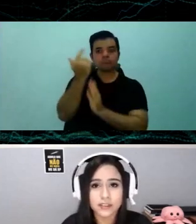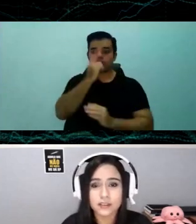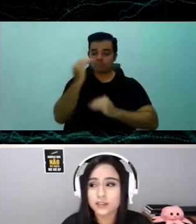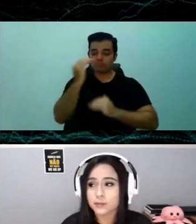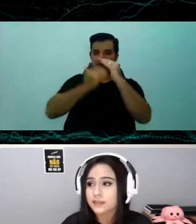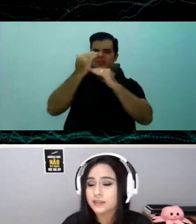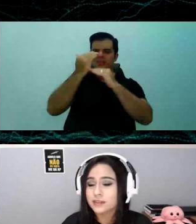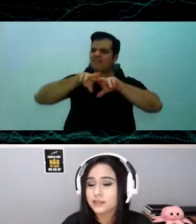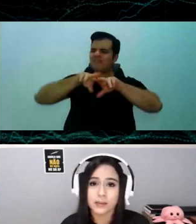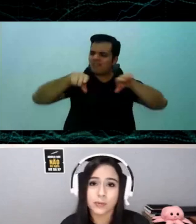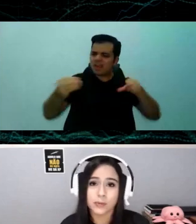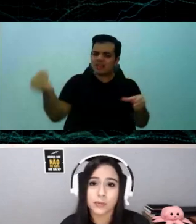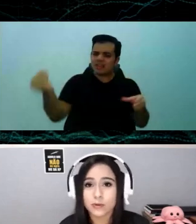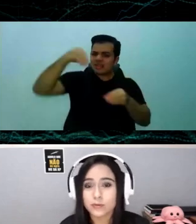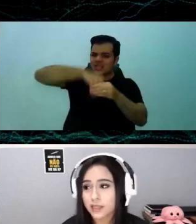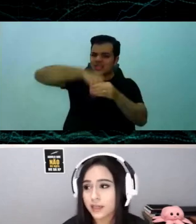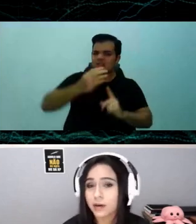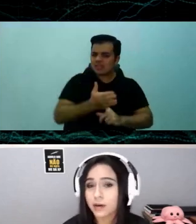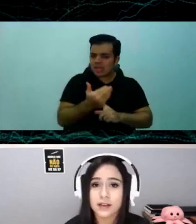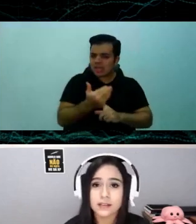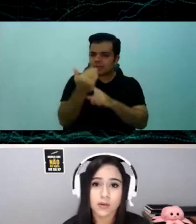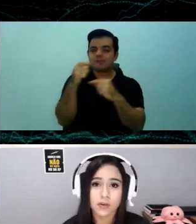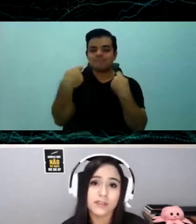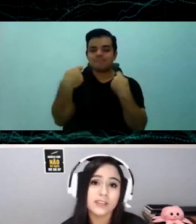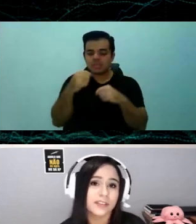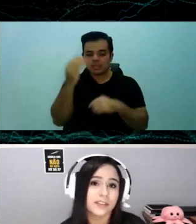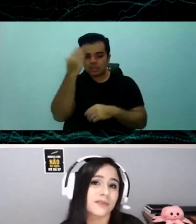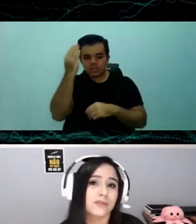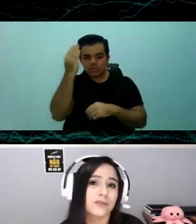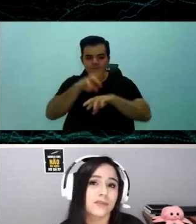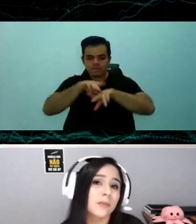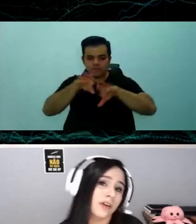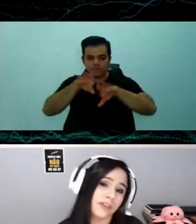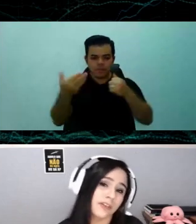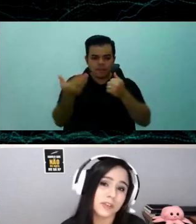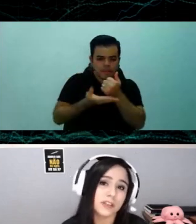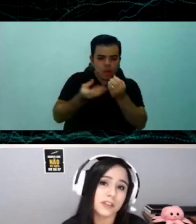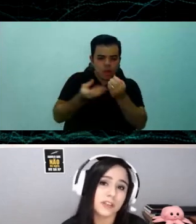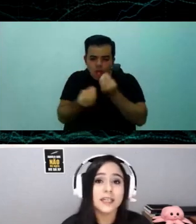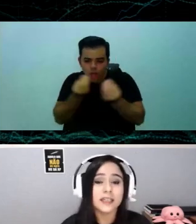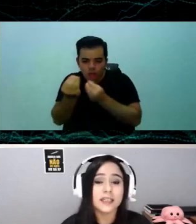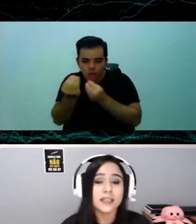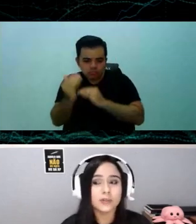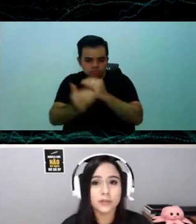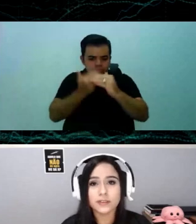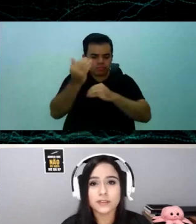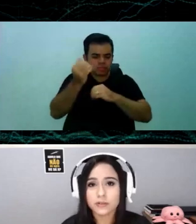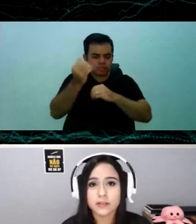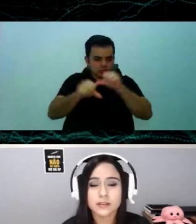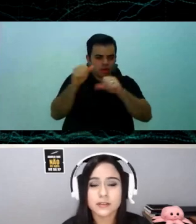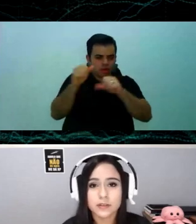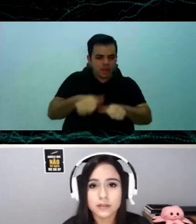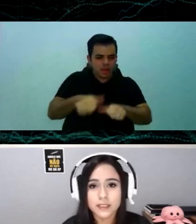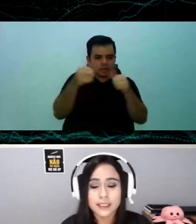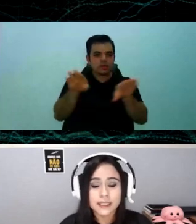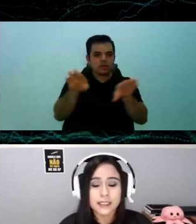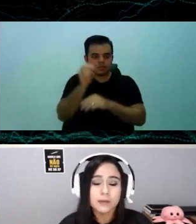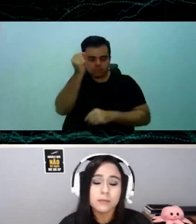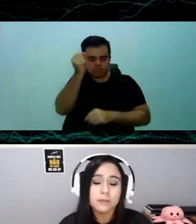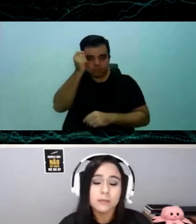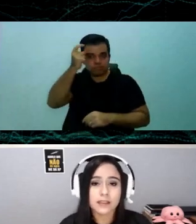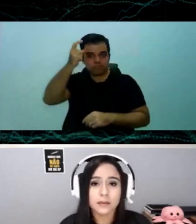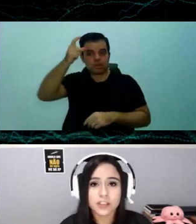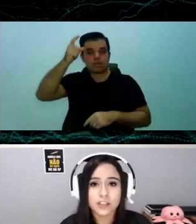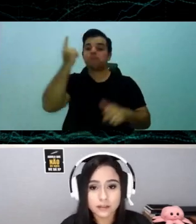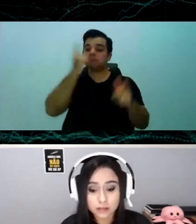tecnologias envolvidas, você precisa entender pelo menos o conceito e a base de como que você vai fazer funcionar da melhor forma possível, e o teu conhecimento cresce muito.